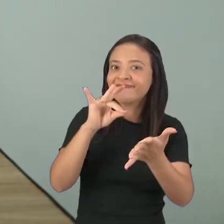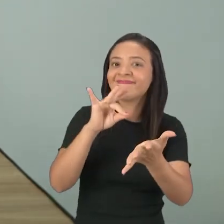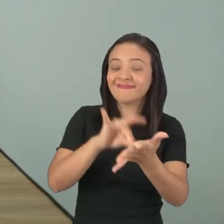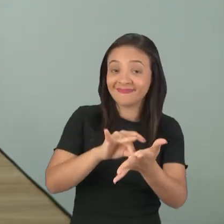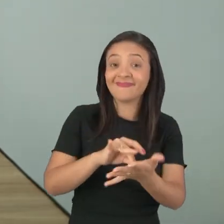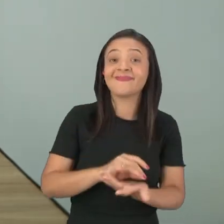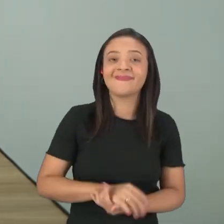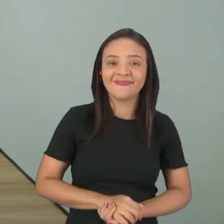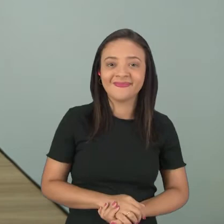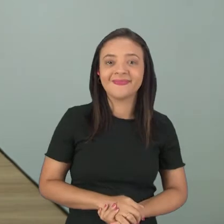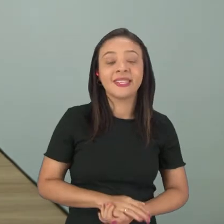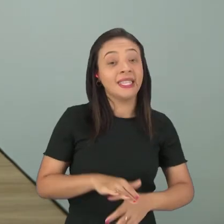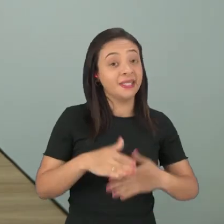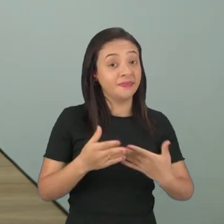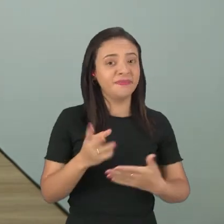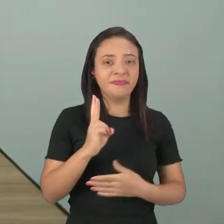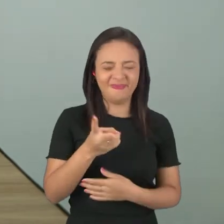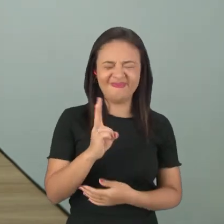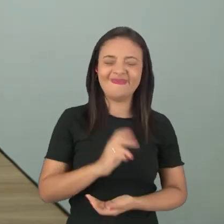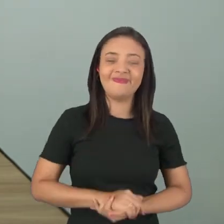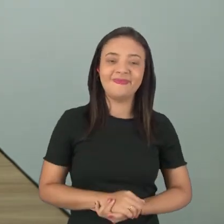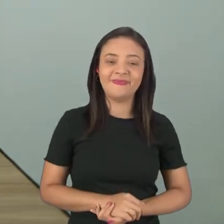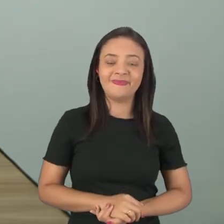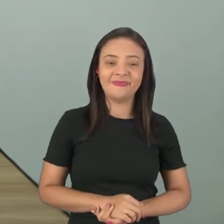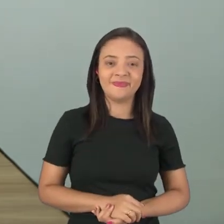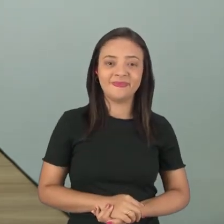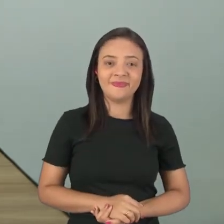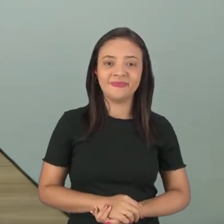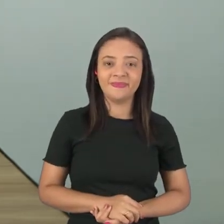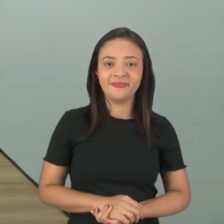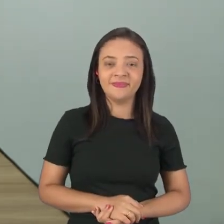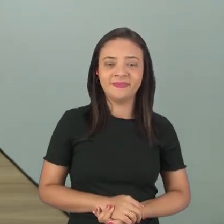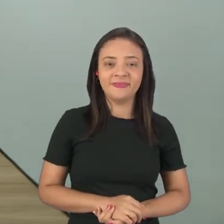na história direitinho Então vamos continuar